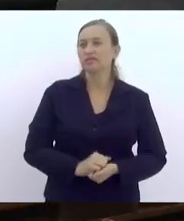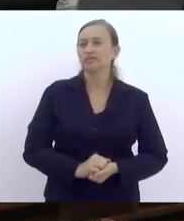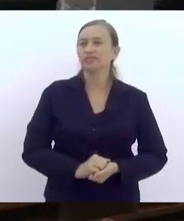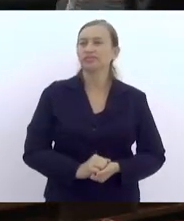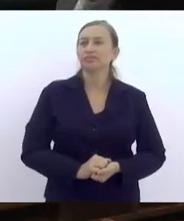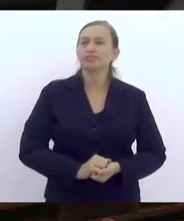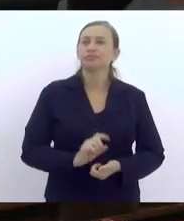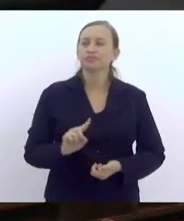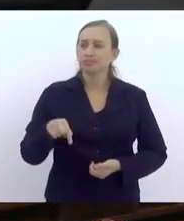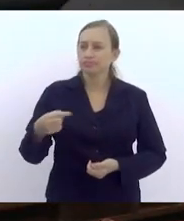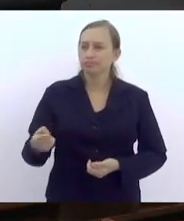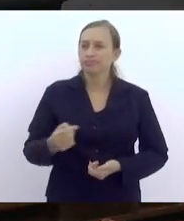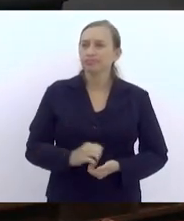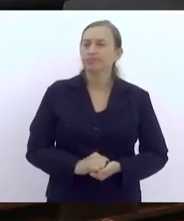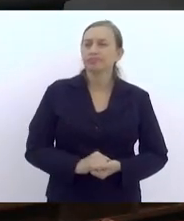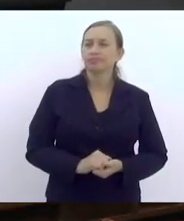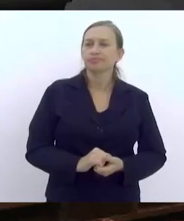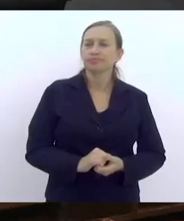Próximo.